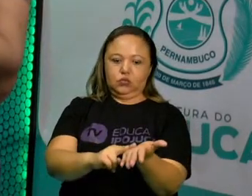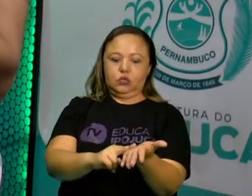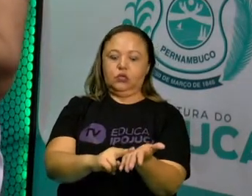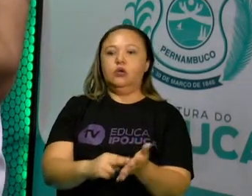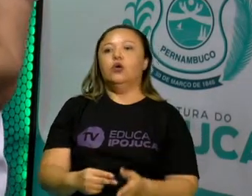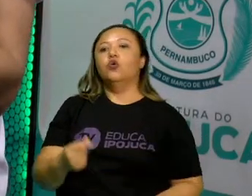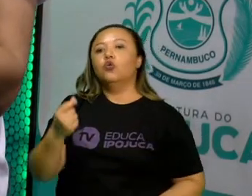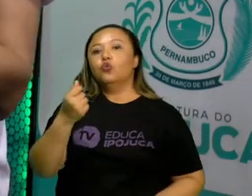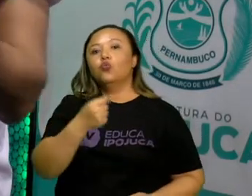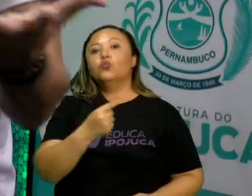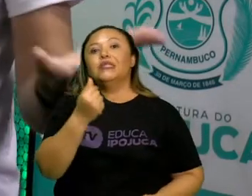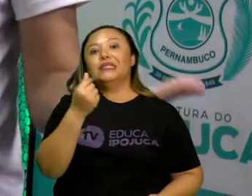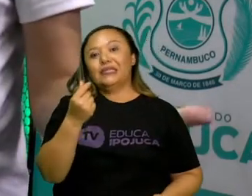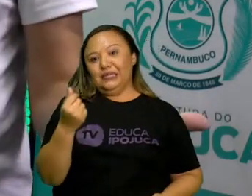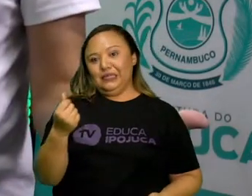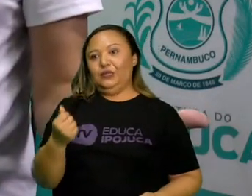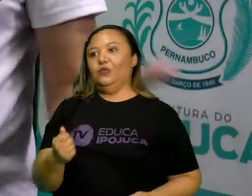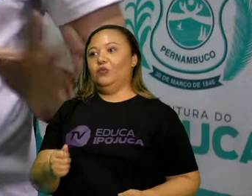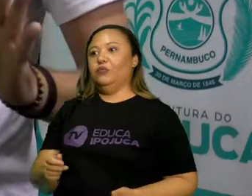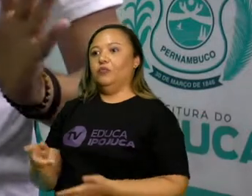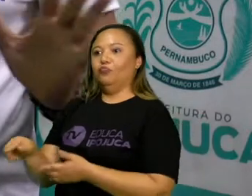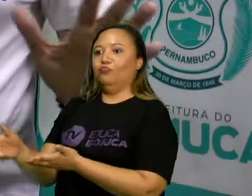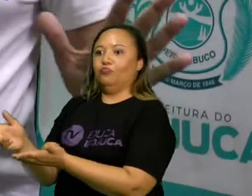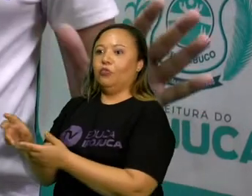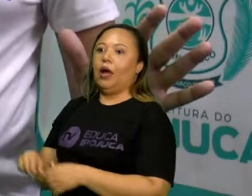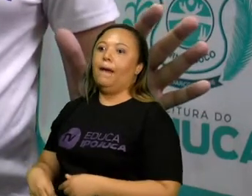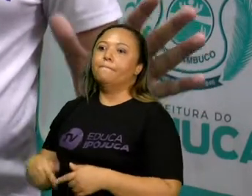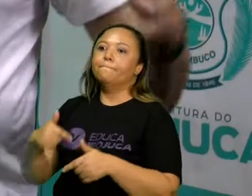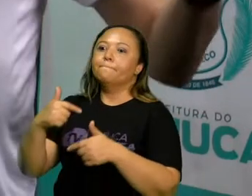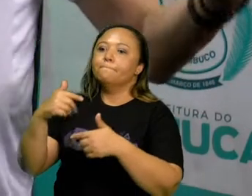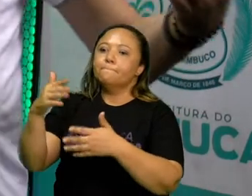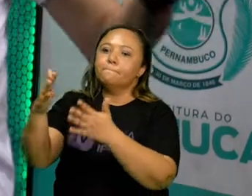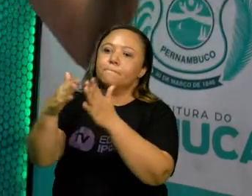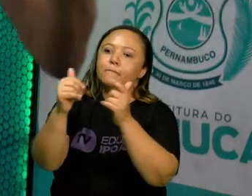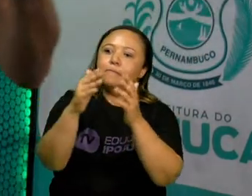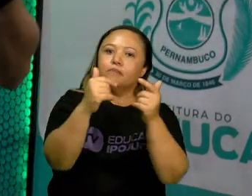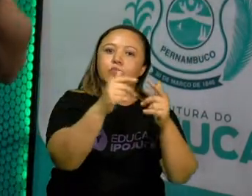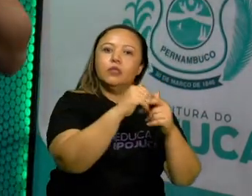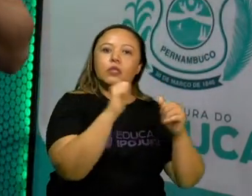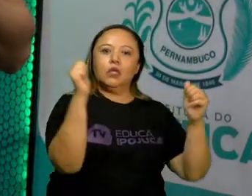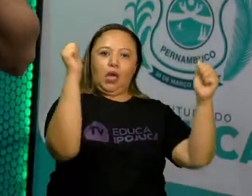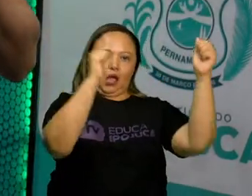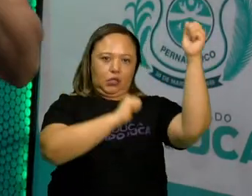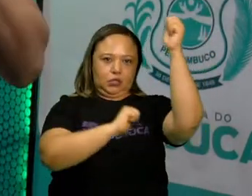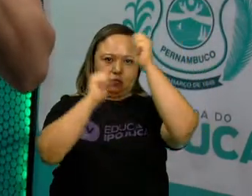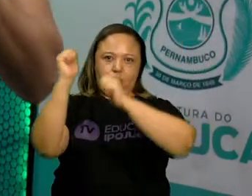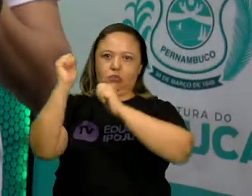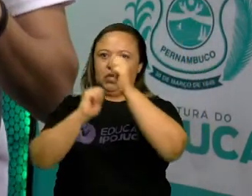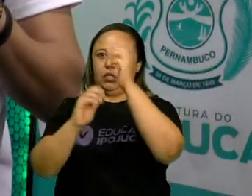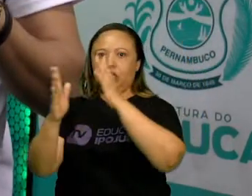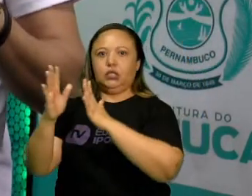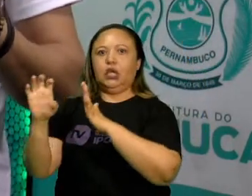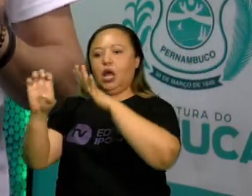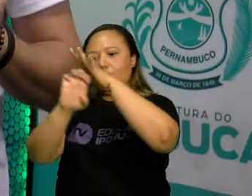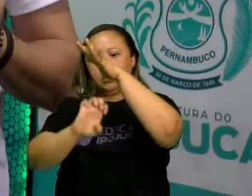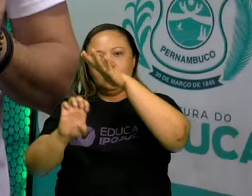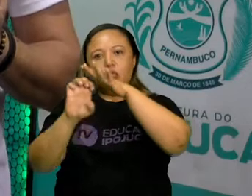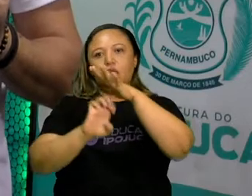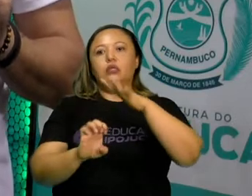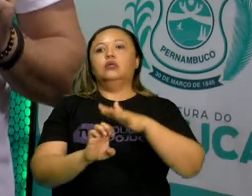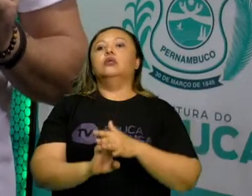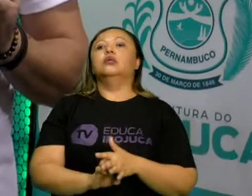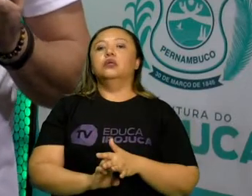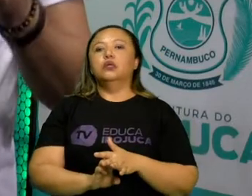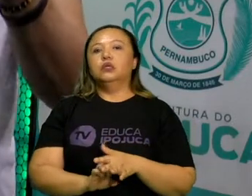captar o recurso junto às empresas é isso que ela faz Claro ela vai abrir mão de parte do Imposto